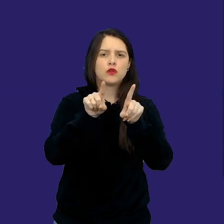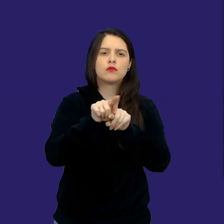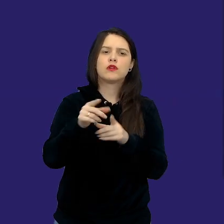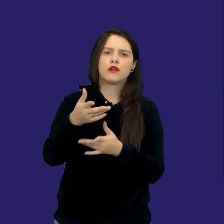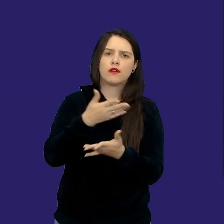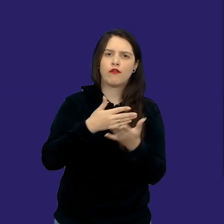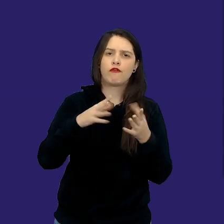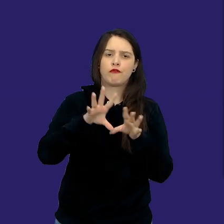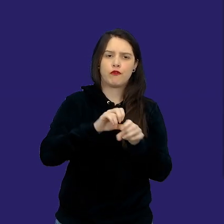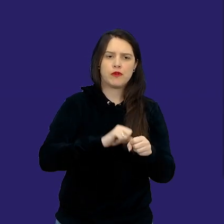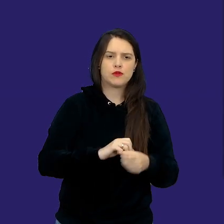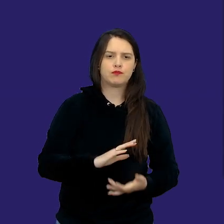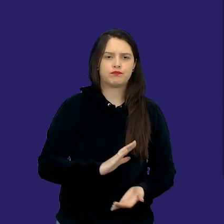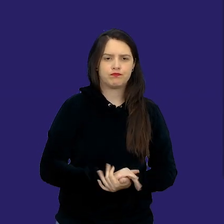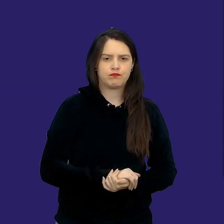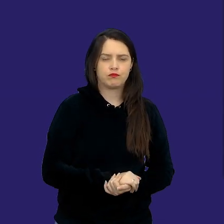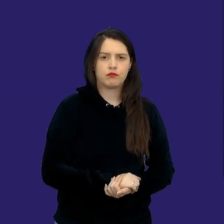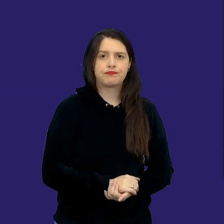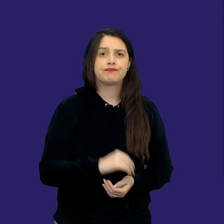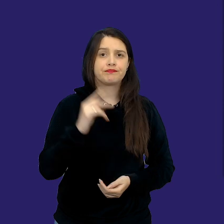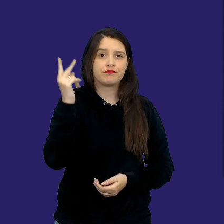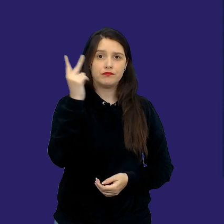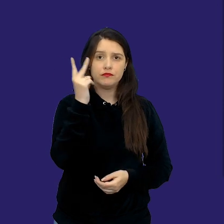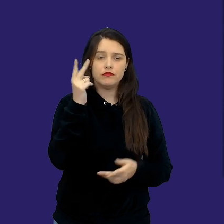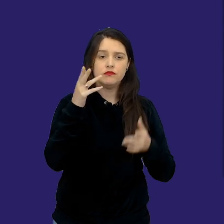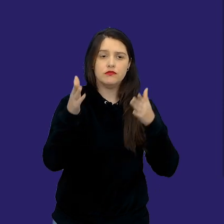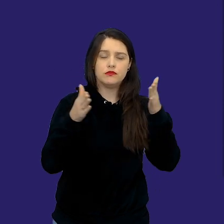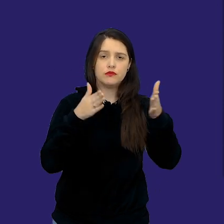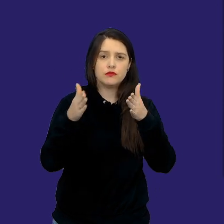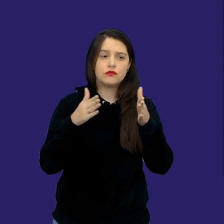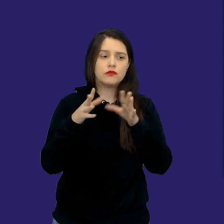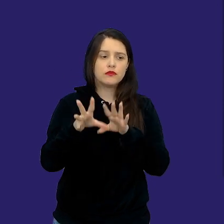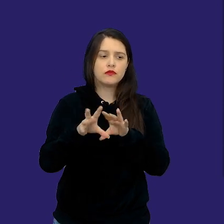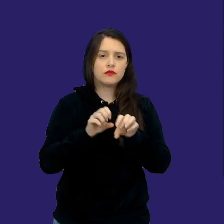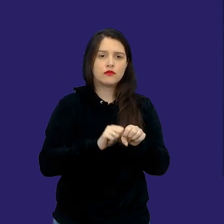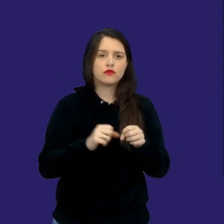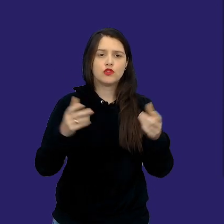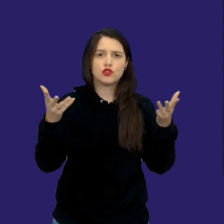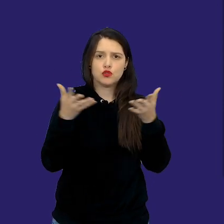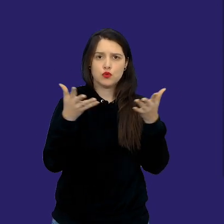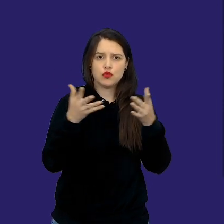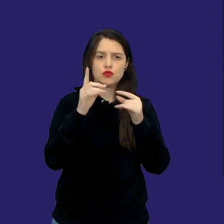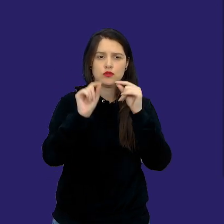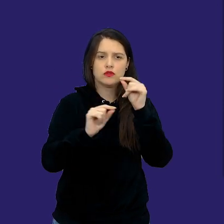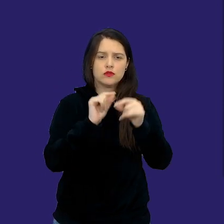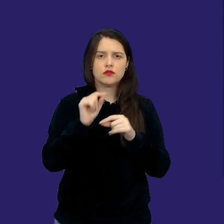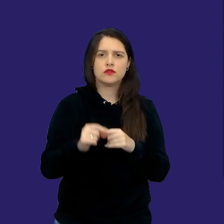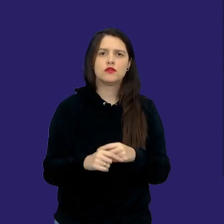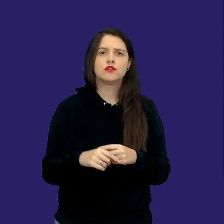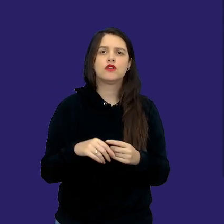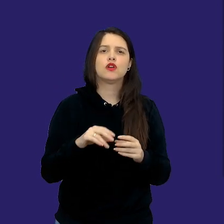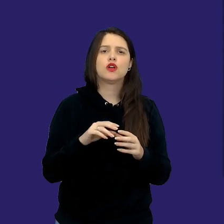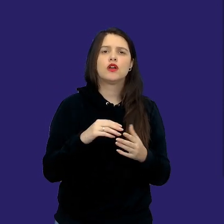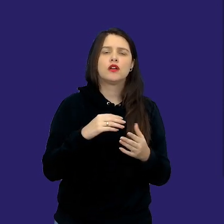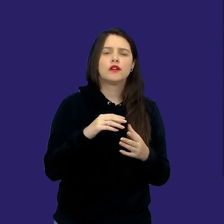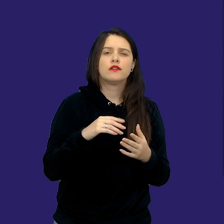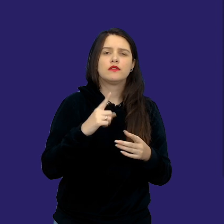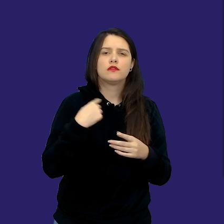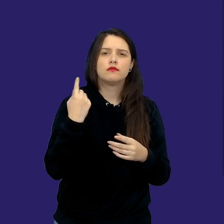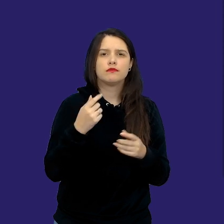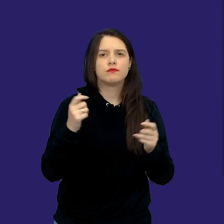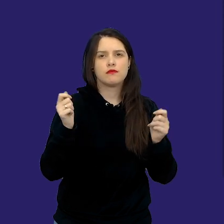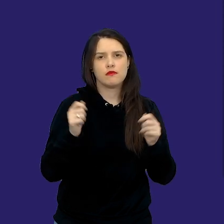formação. No segundo momento da formação de hoje, nós analisaremos a